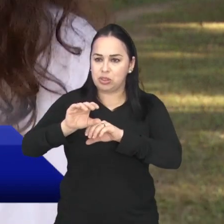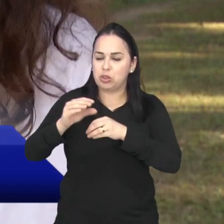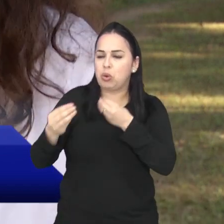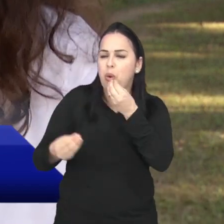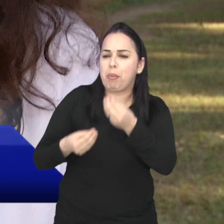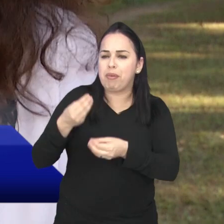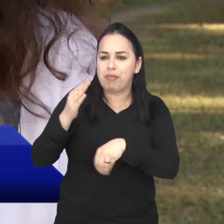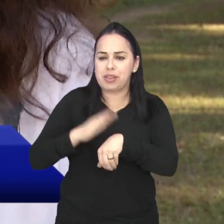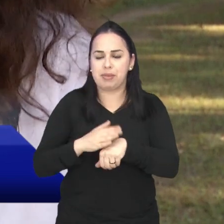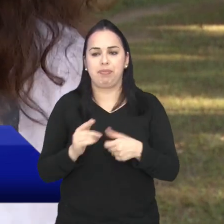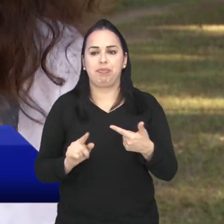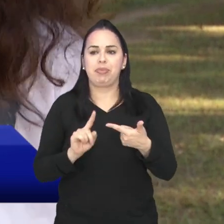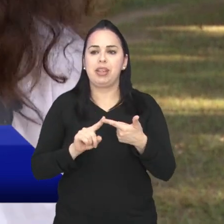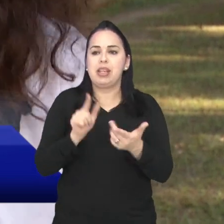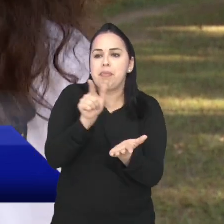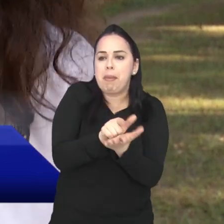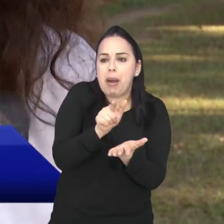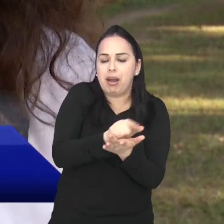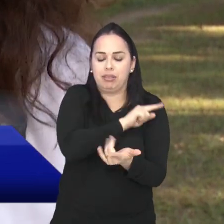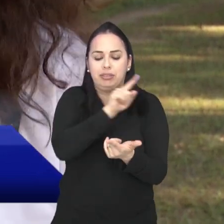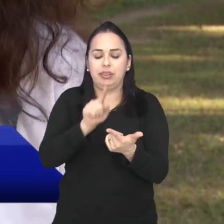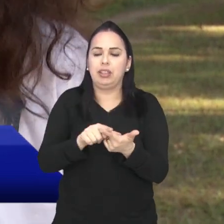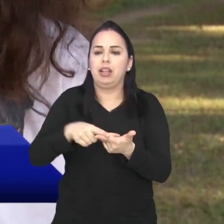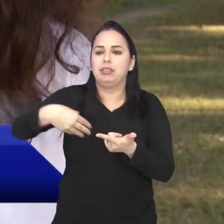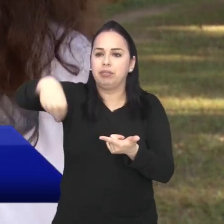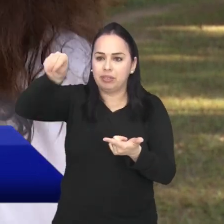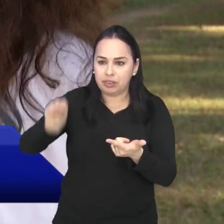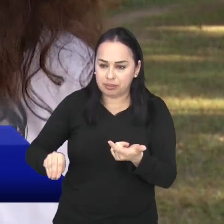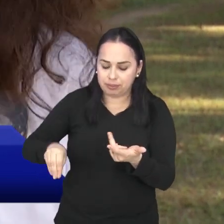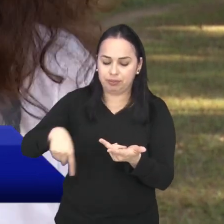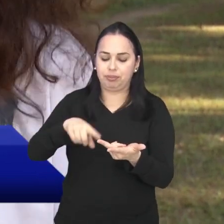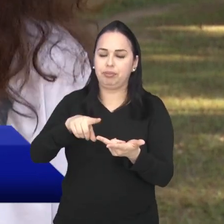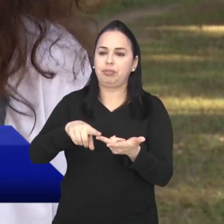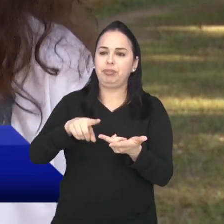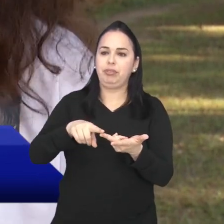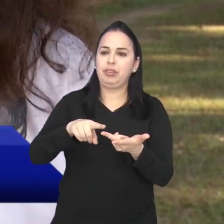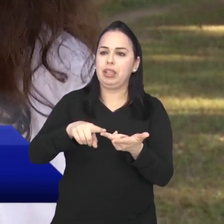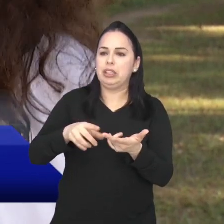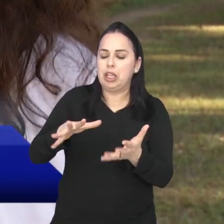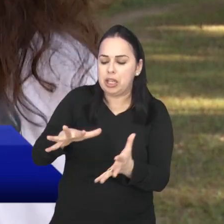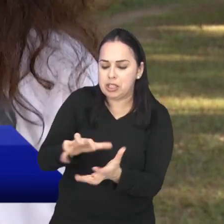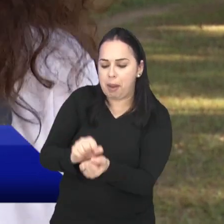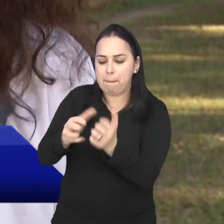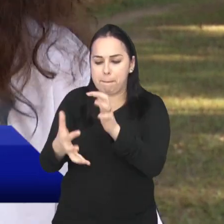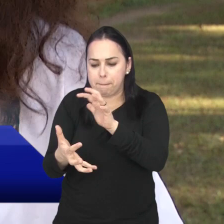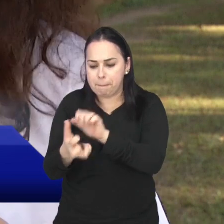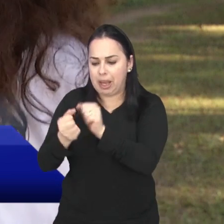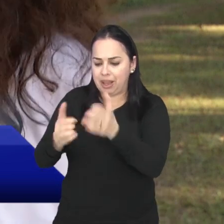esses fazeres. Então a gente vai falar de papel, de tecido, de